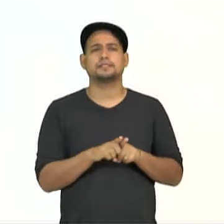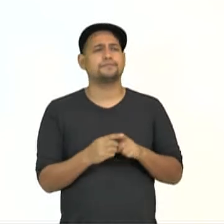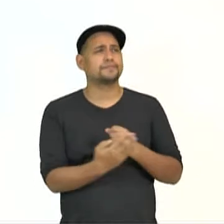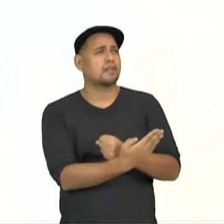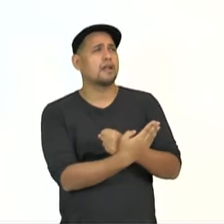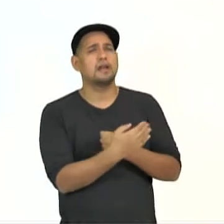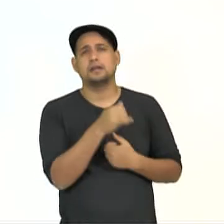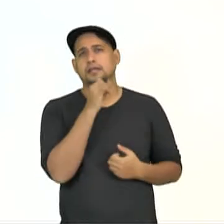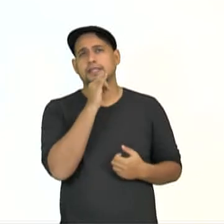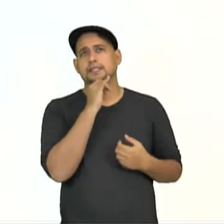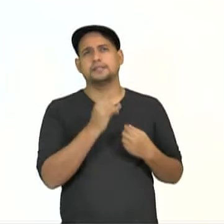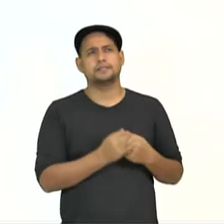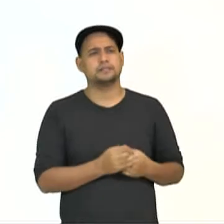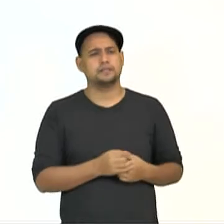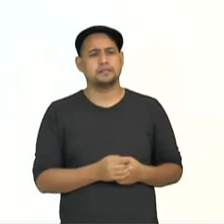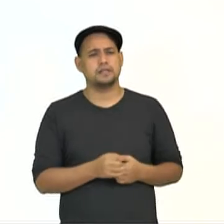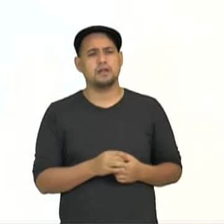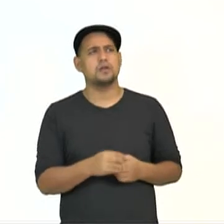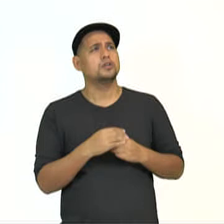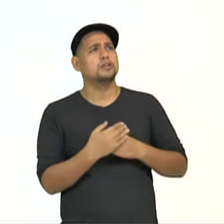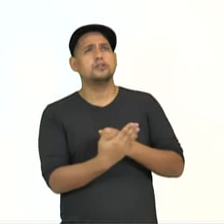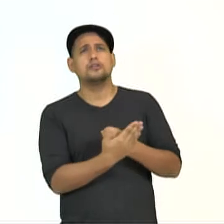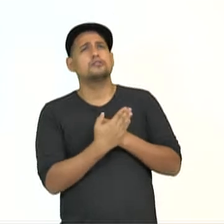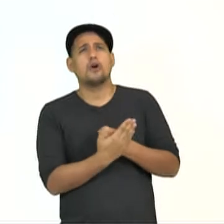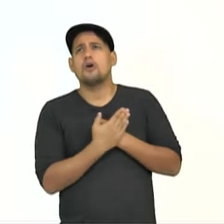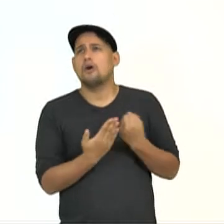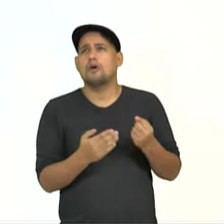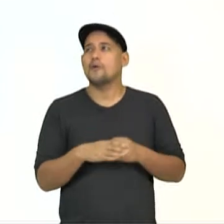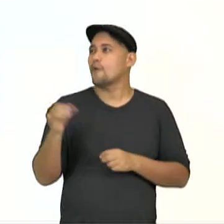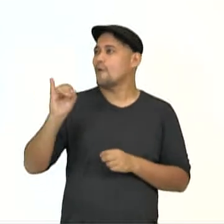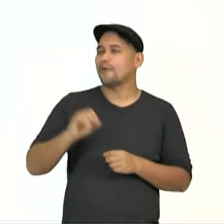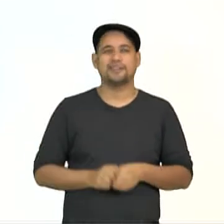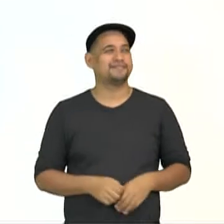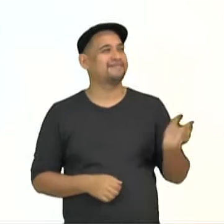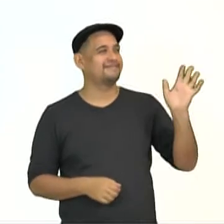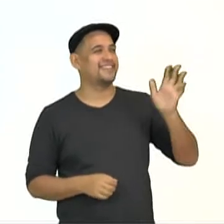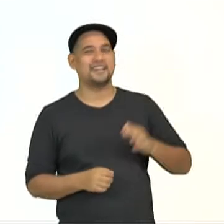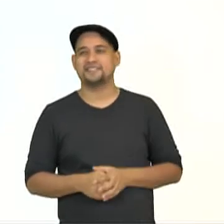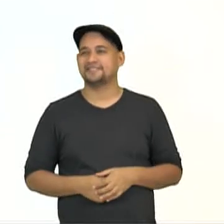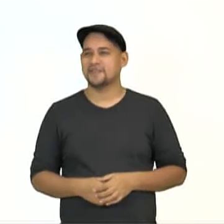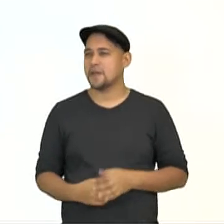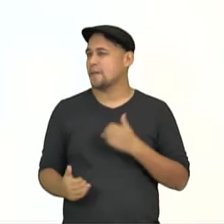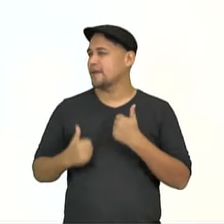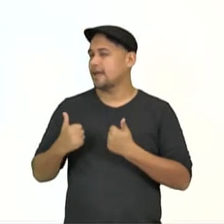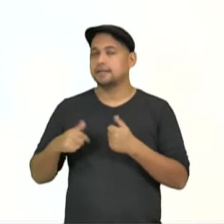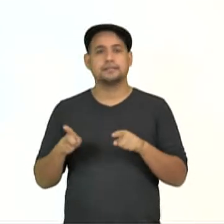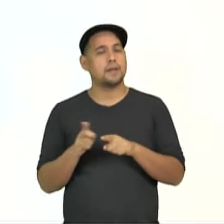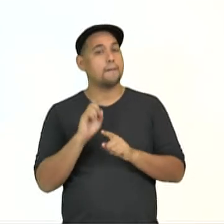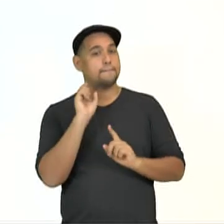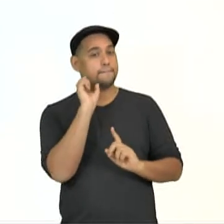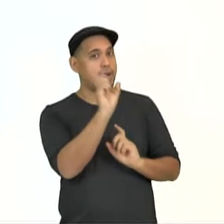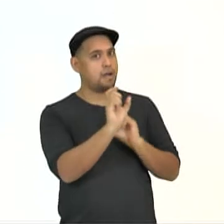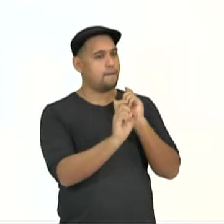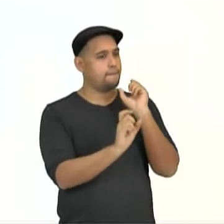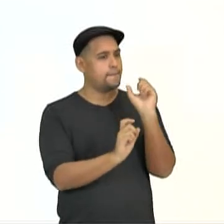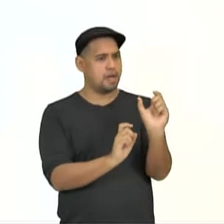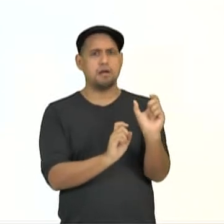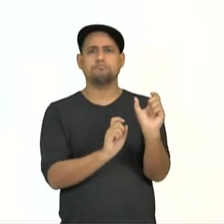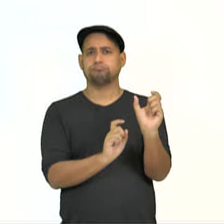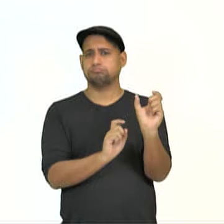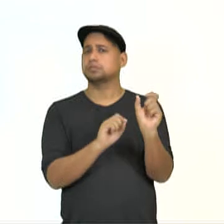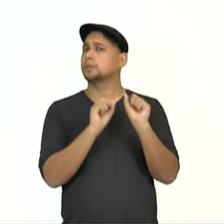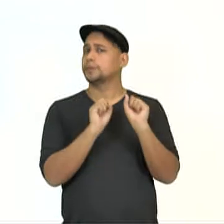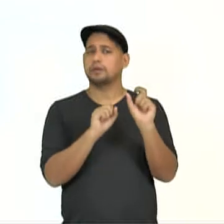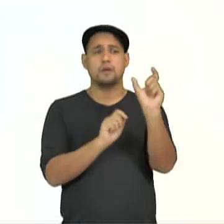Ajuda, você usa lá socorro, oi, tchau, alô, aquelas palavrinhas únicas, né, que expressam